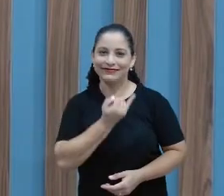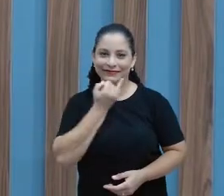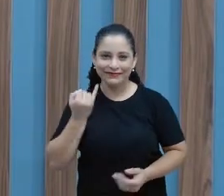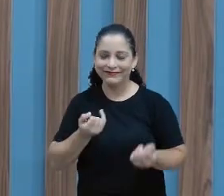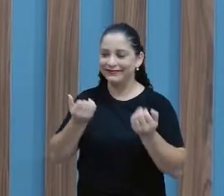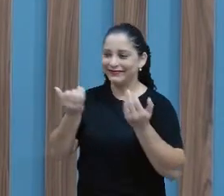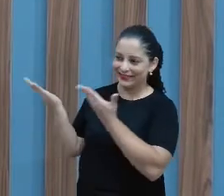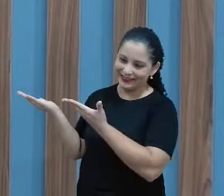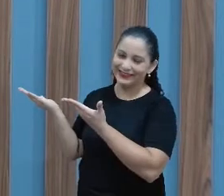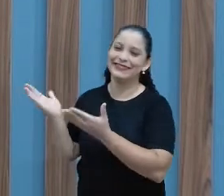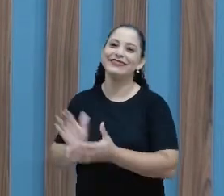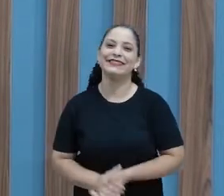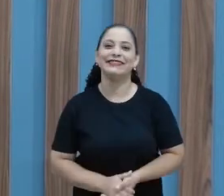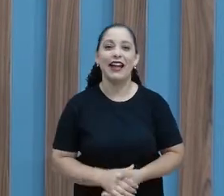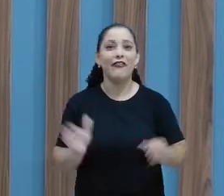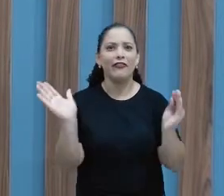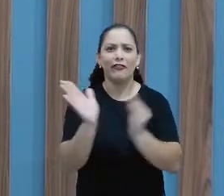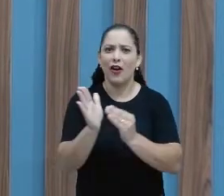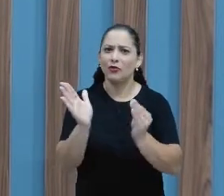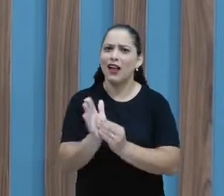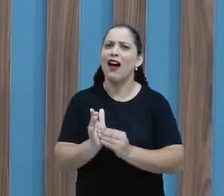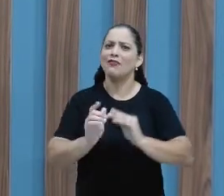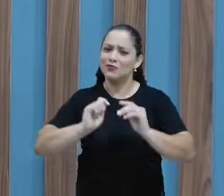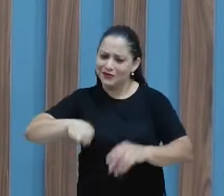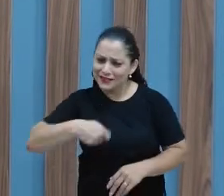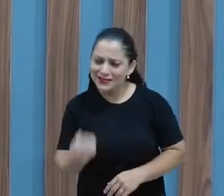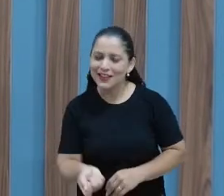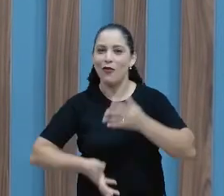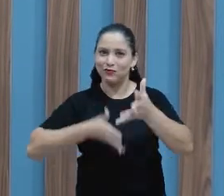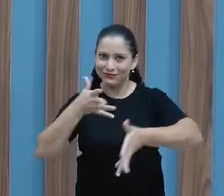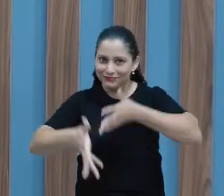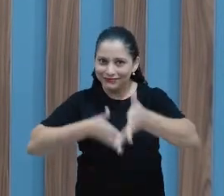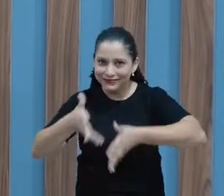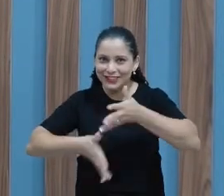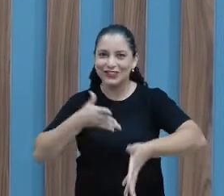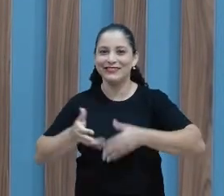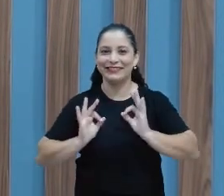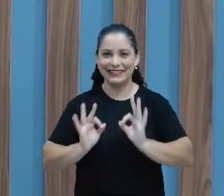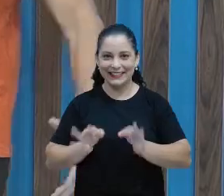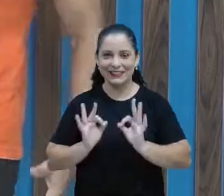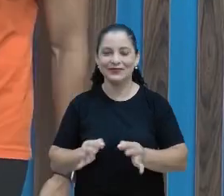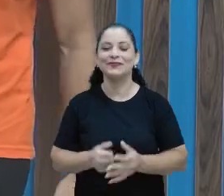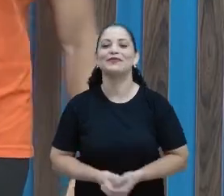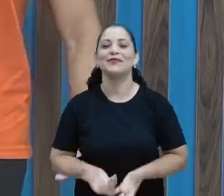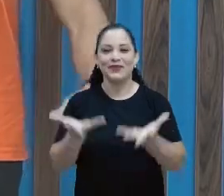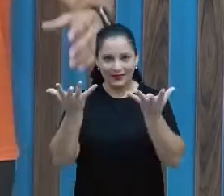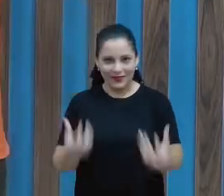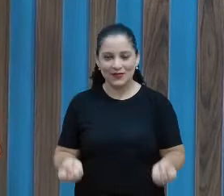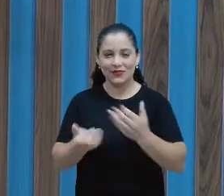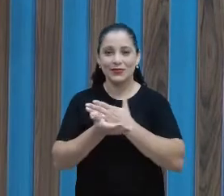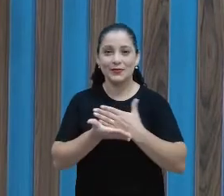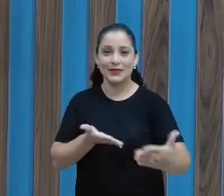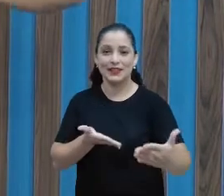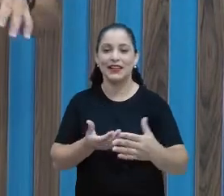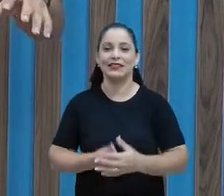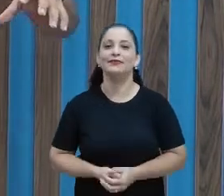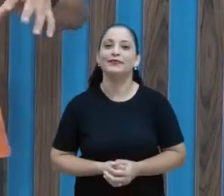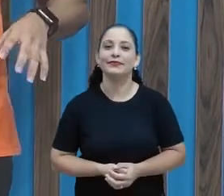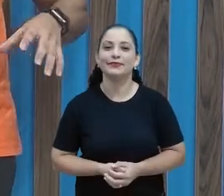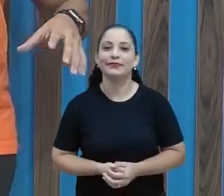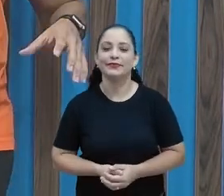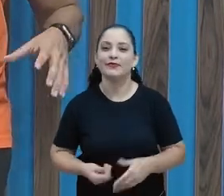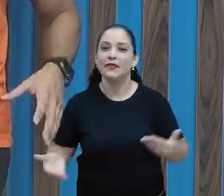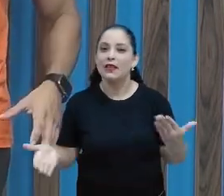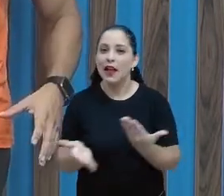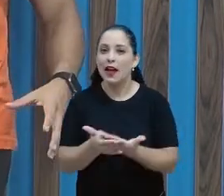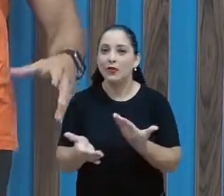sorrindo, que massa. Eu não tenho, eu preciso, urgente. Mas, vamos lá. Começando aqui a